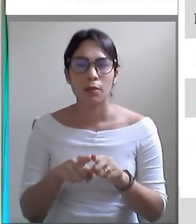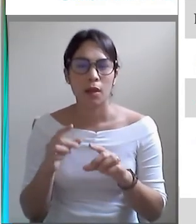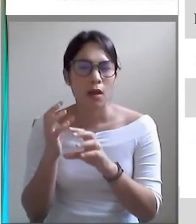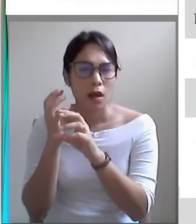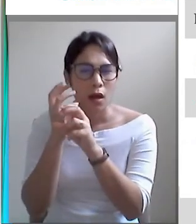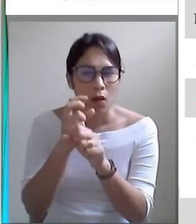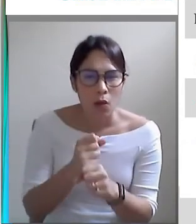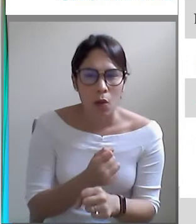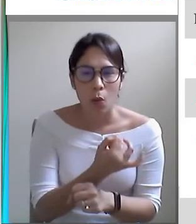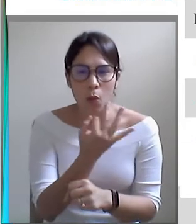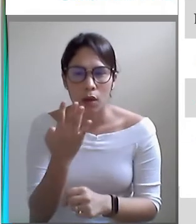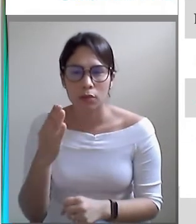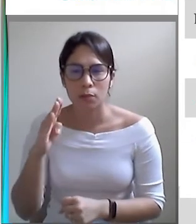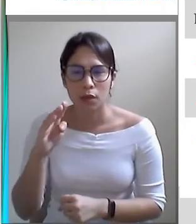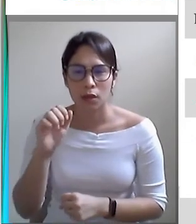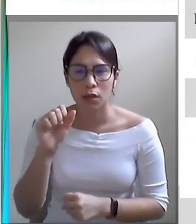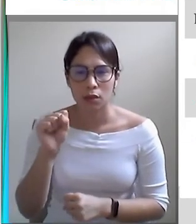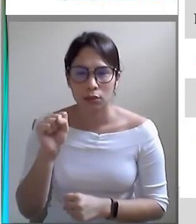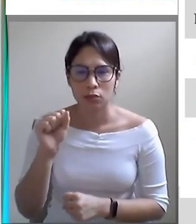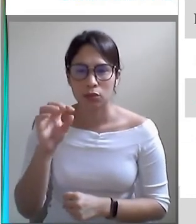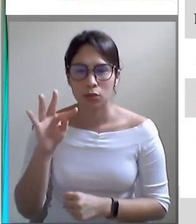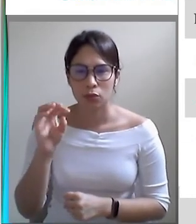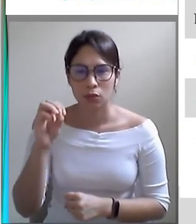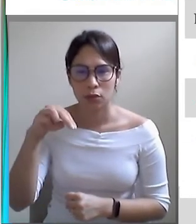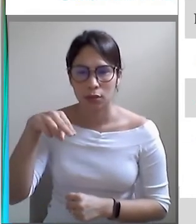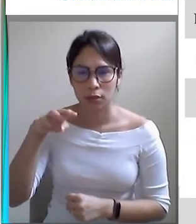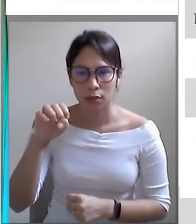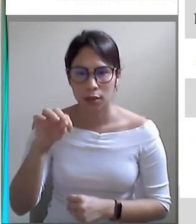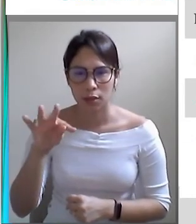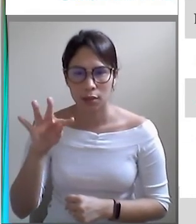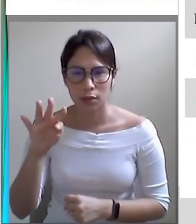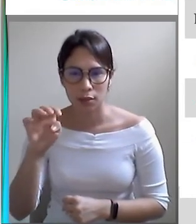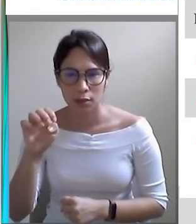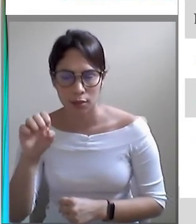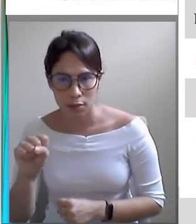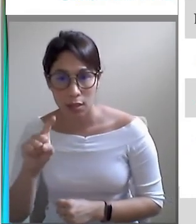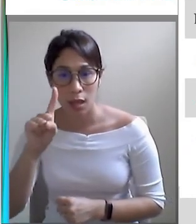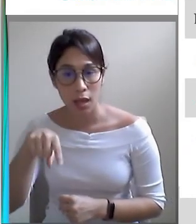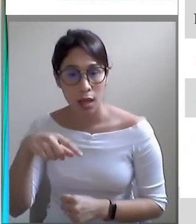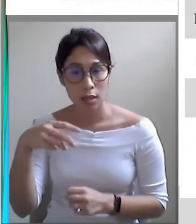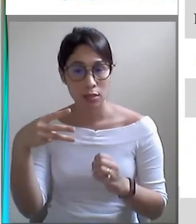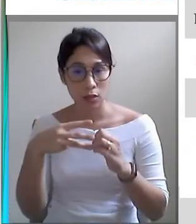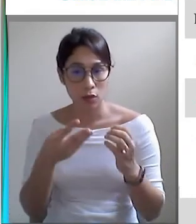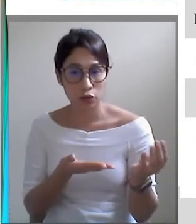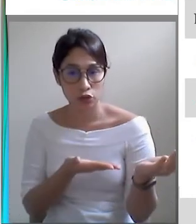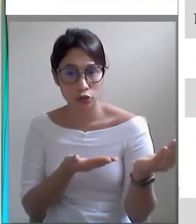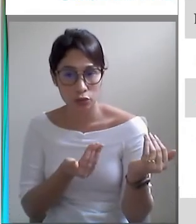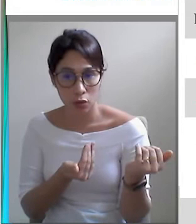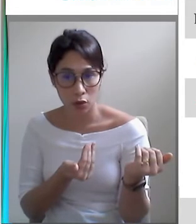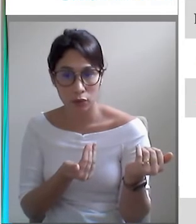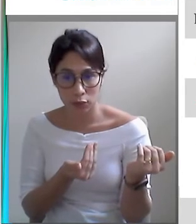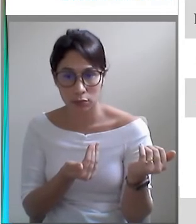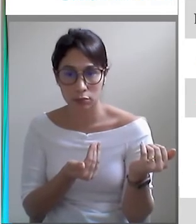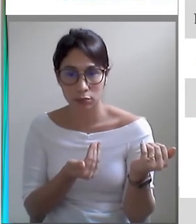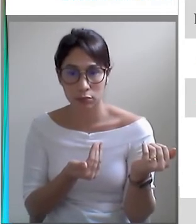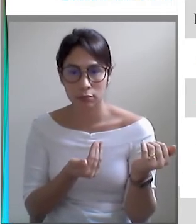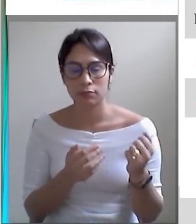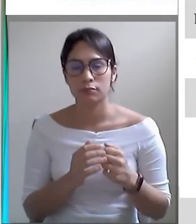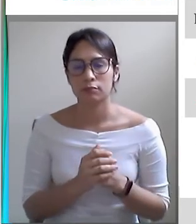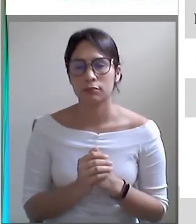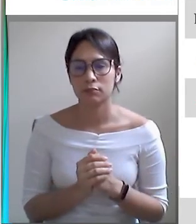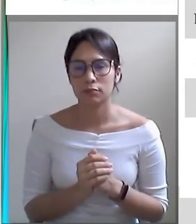Calcula-se, assim, os bastonetes, que referem-se aos neutrófilos jovens, os valores de neutrófilos e a